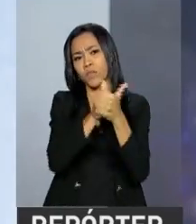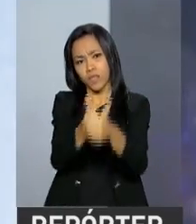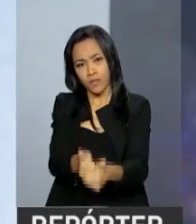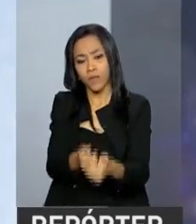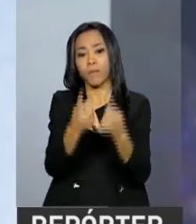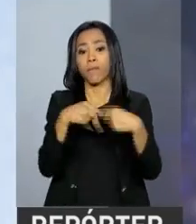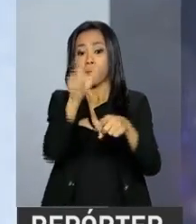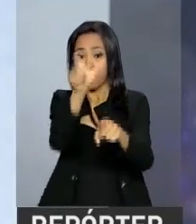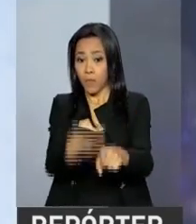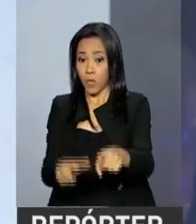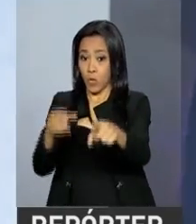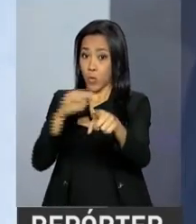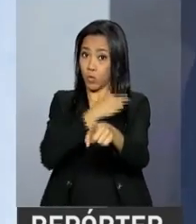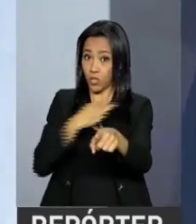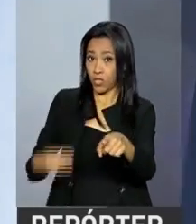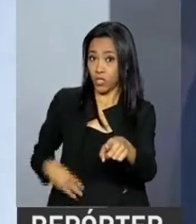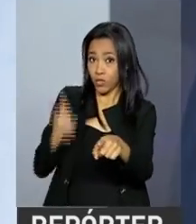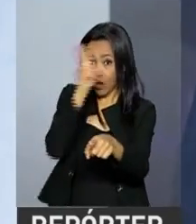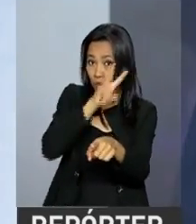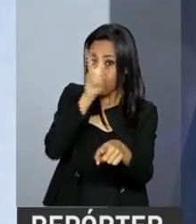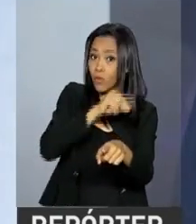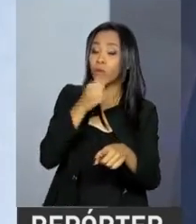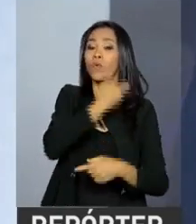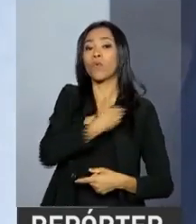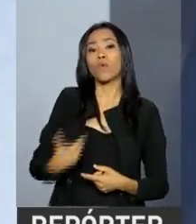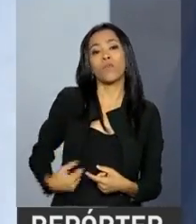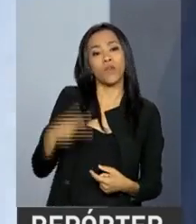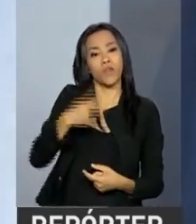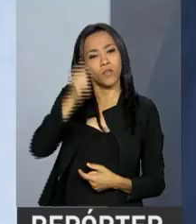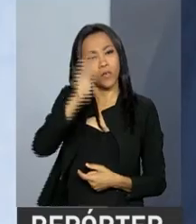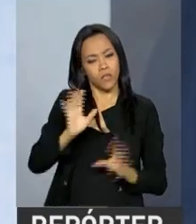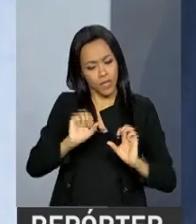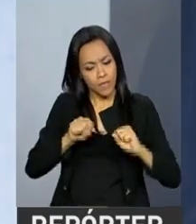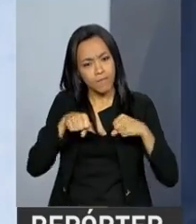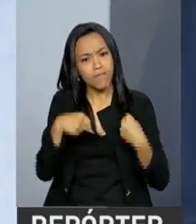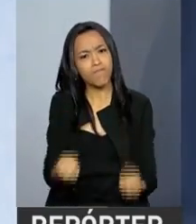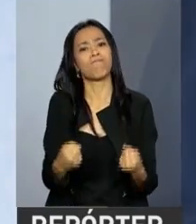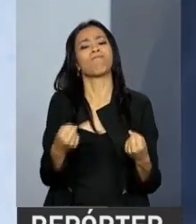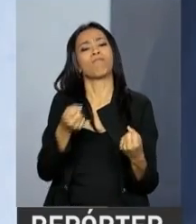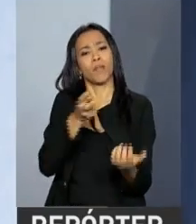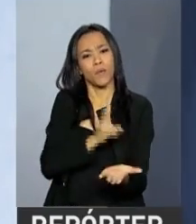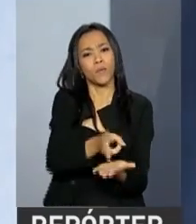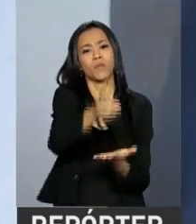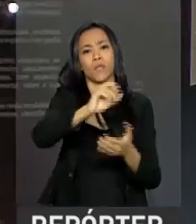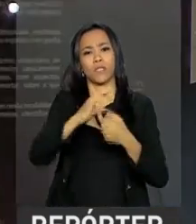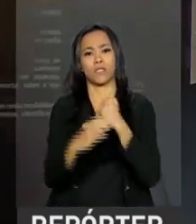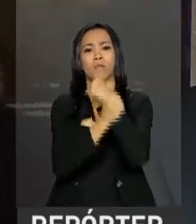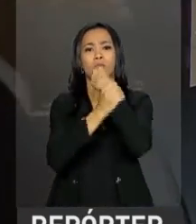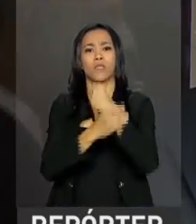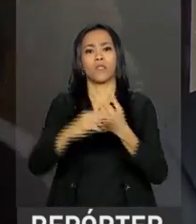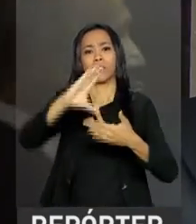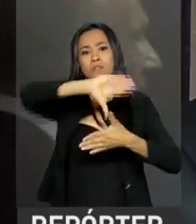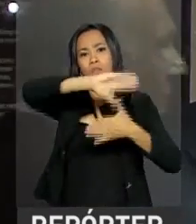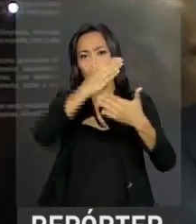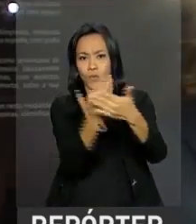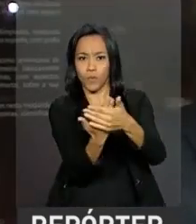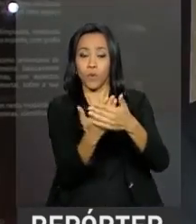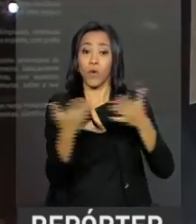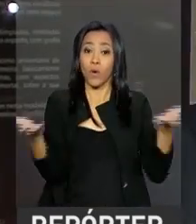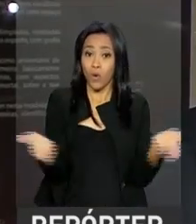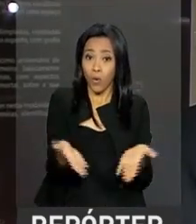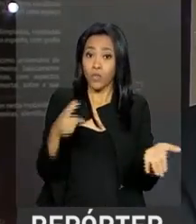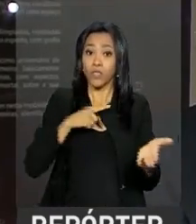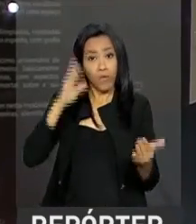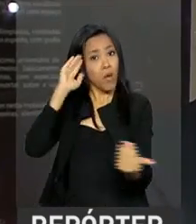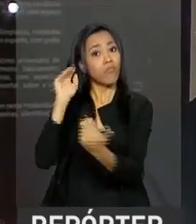ministro Aloísio Nunes lembrou ainda que o governo brasileiro está empenhado na consolidação do Mercosul. Hoje existe uma convergência